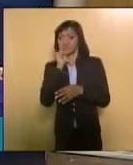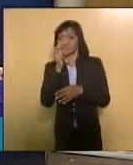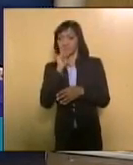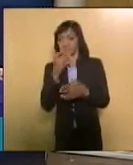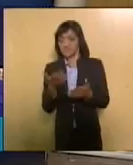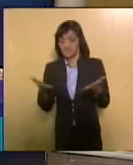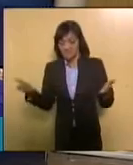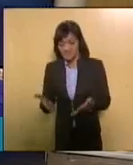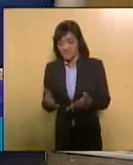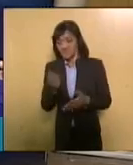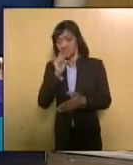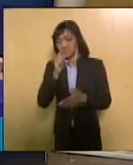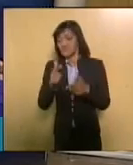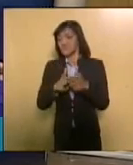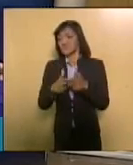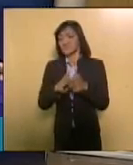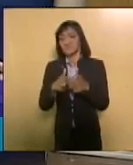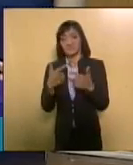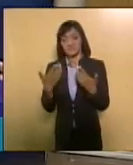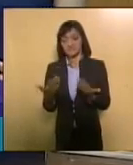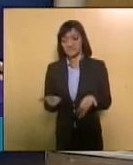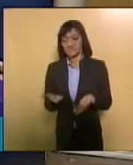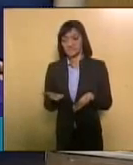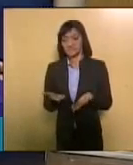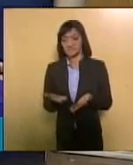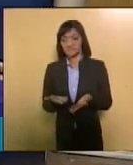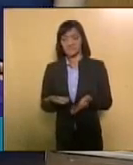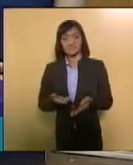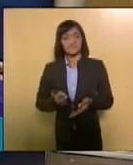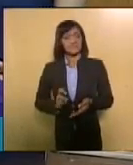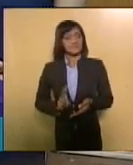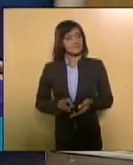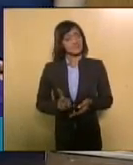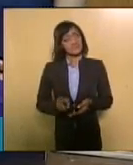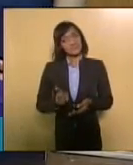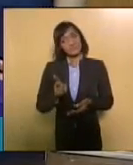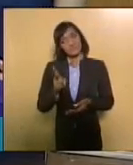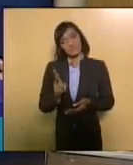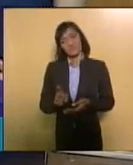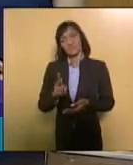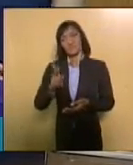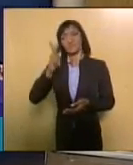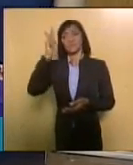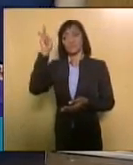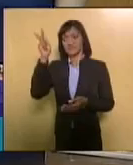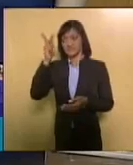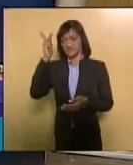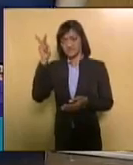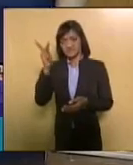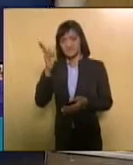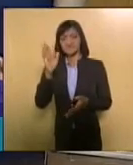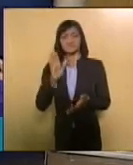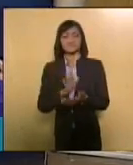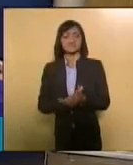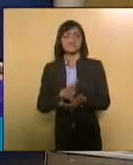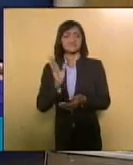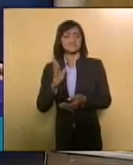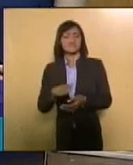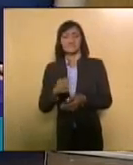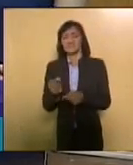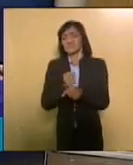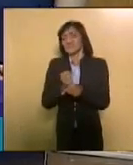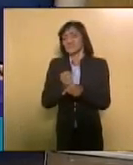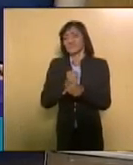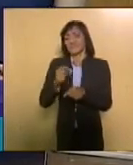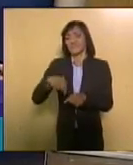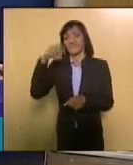hoje e nós não temos solução à vista continuamos na mesma história de mais de muito décadas